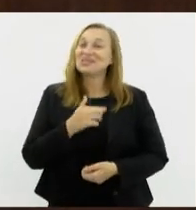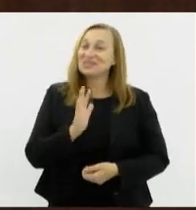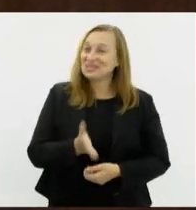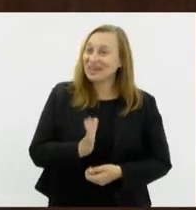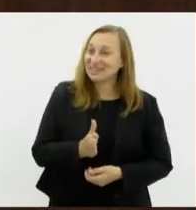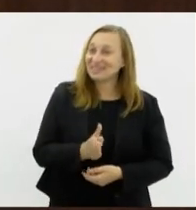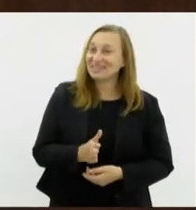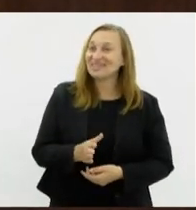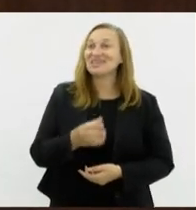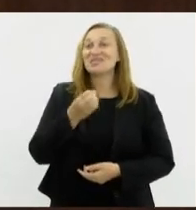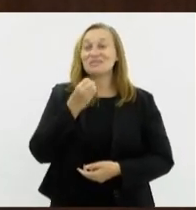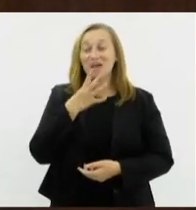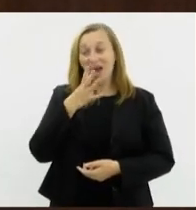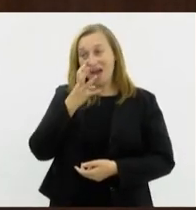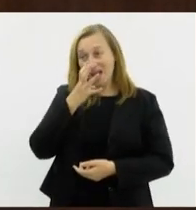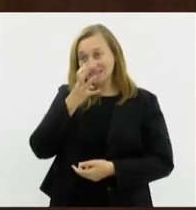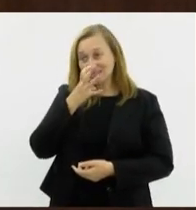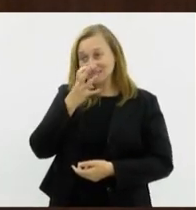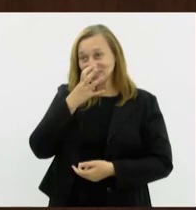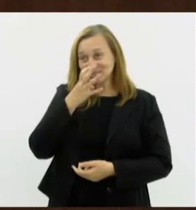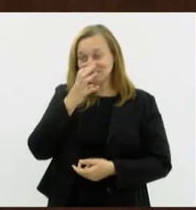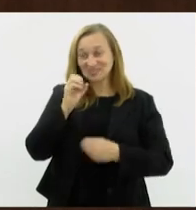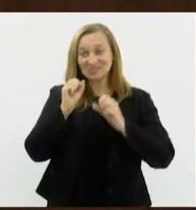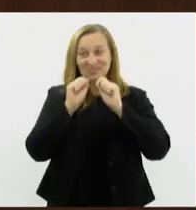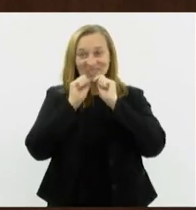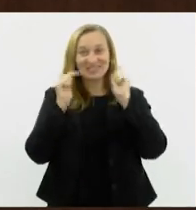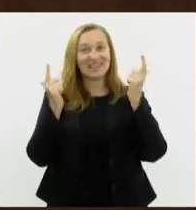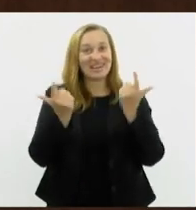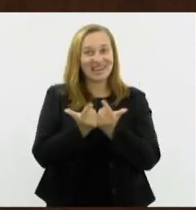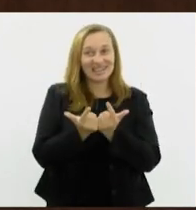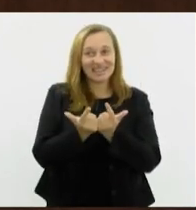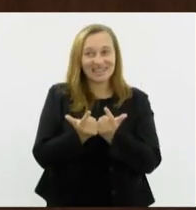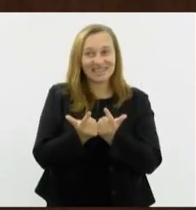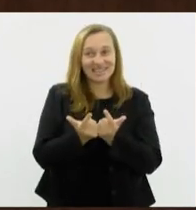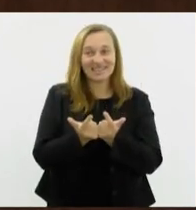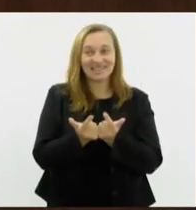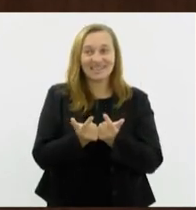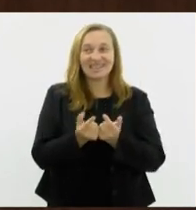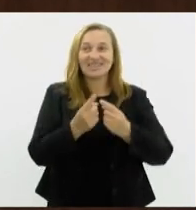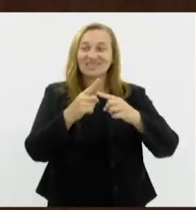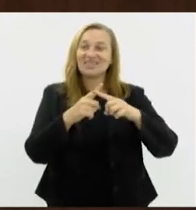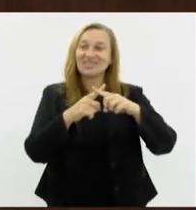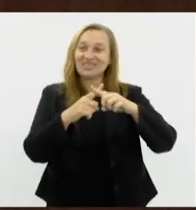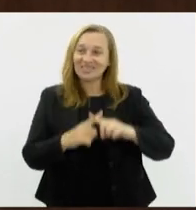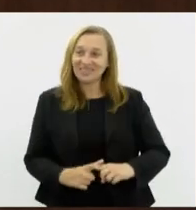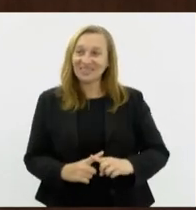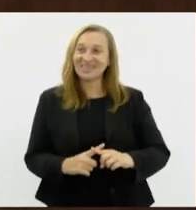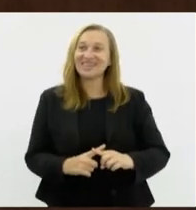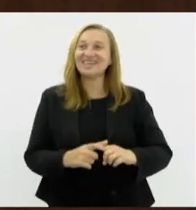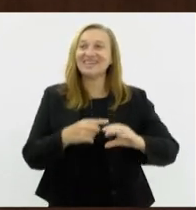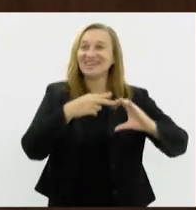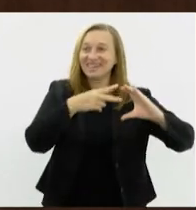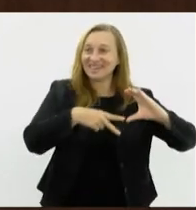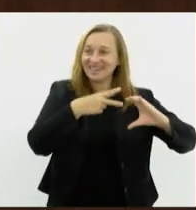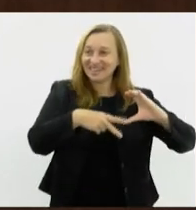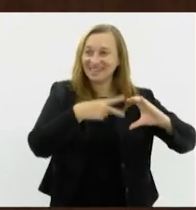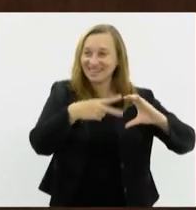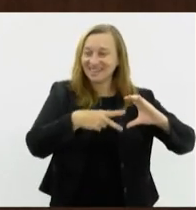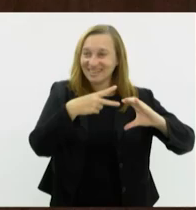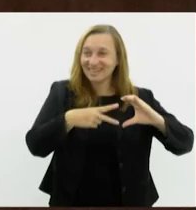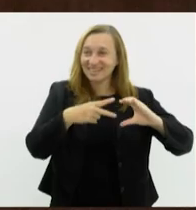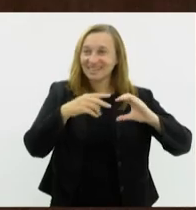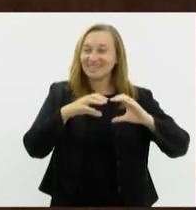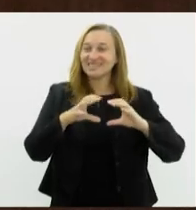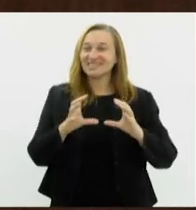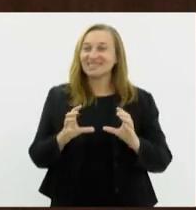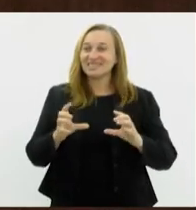ficado muito bem impressionado quando a Assembleia Legislativa foi jogar contra a Câmara Municipal no campo do Nova